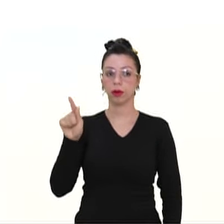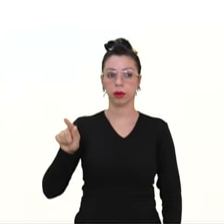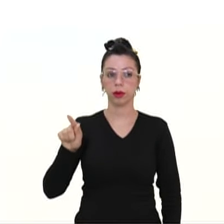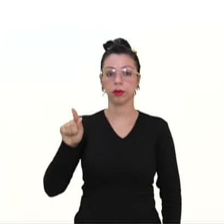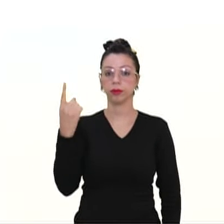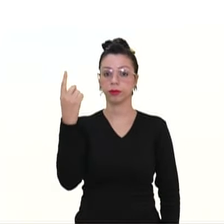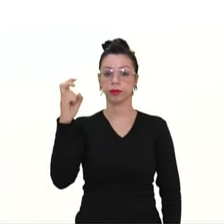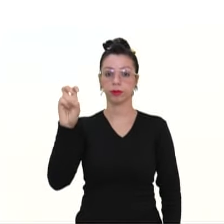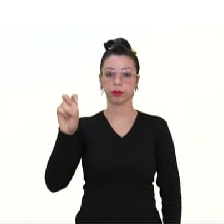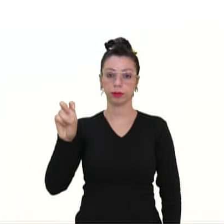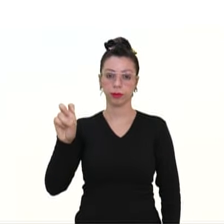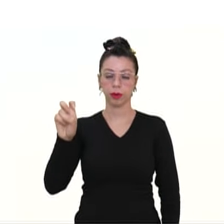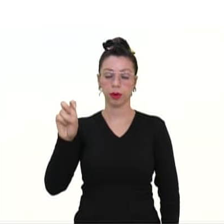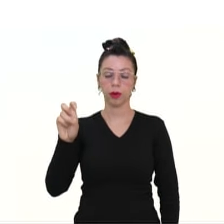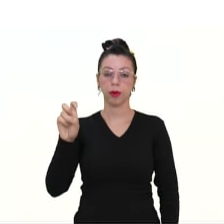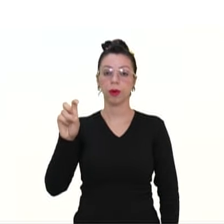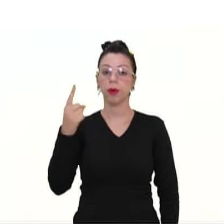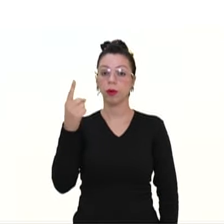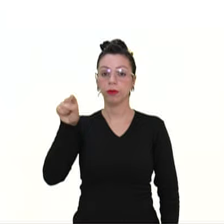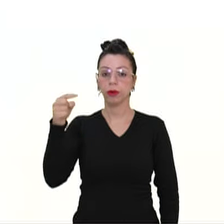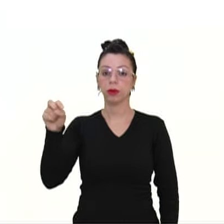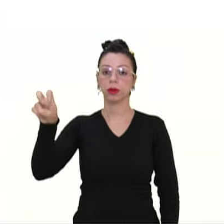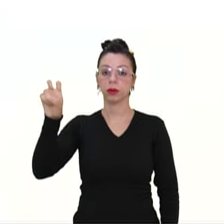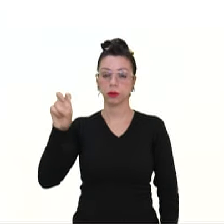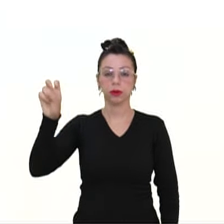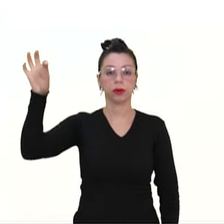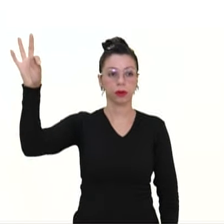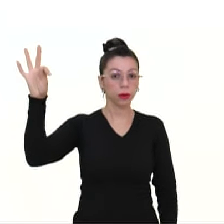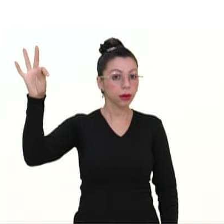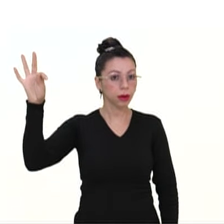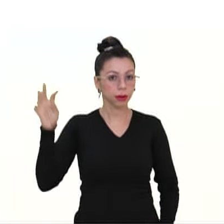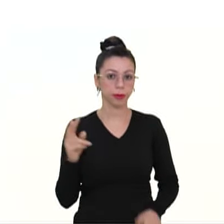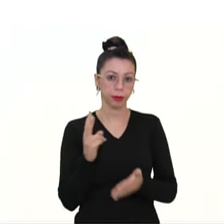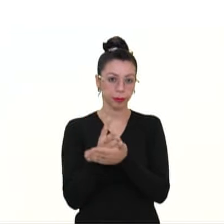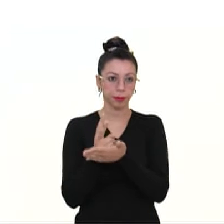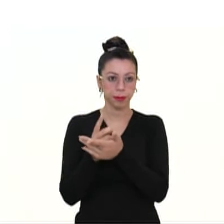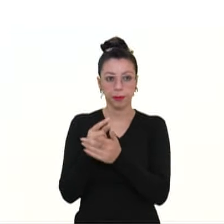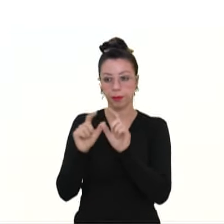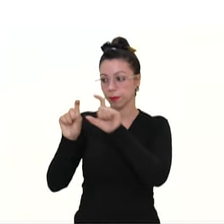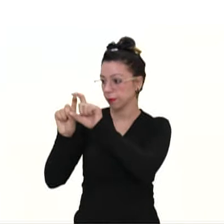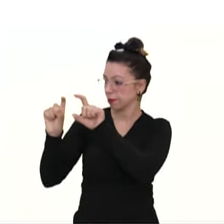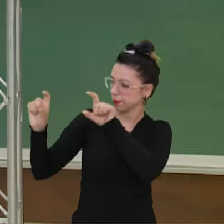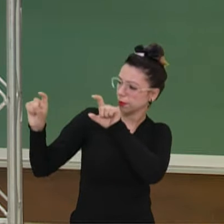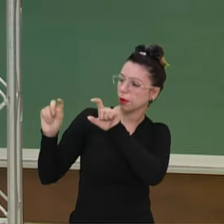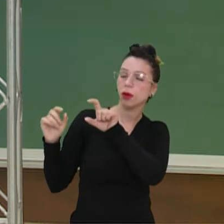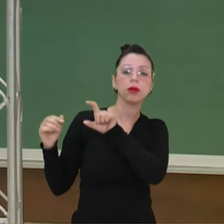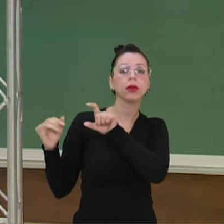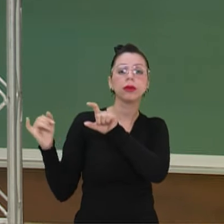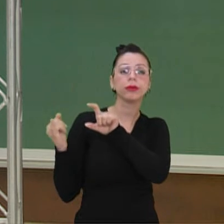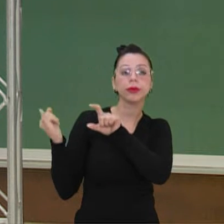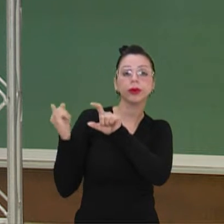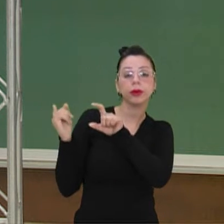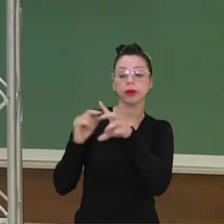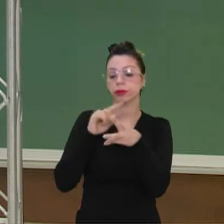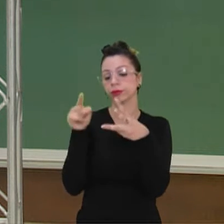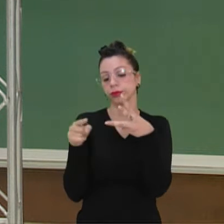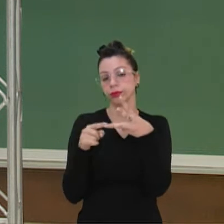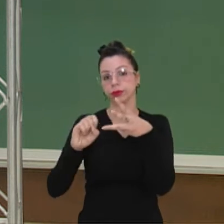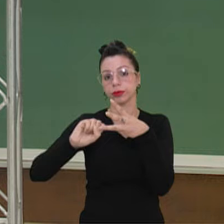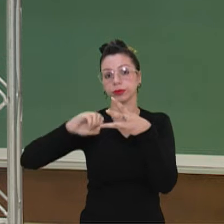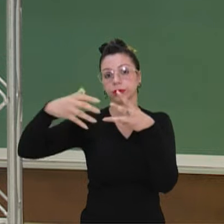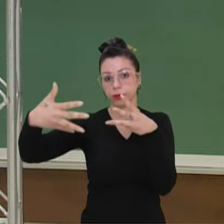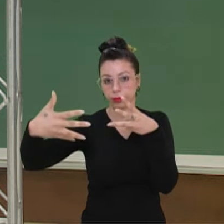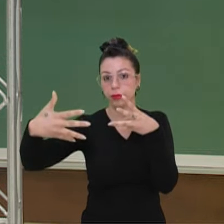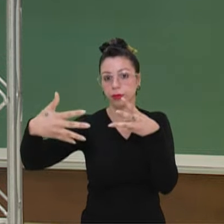T. Legal, né? Vamos continuar. Bom, ó, que importante, ó. Terceira propriedade. Lembra